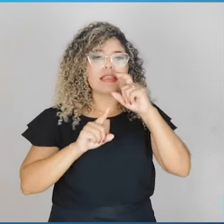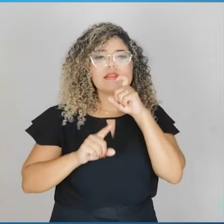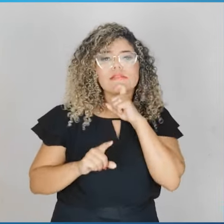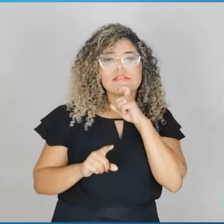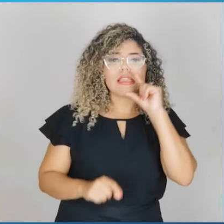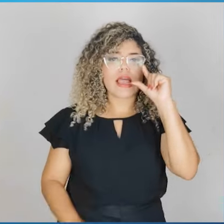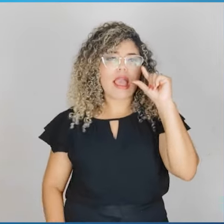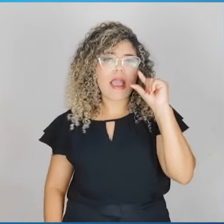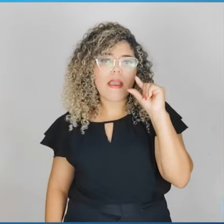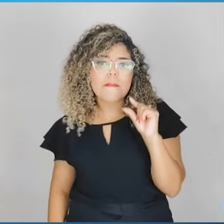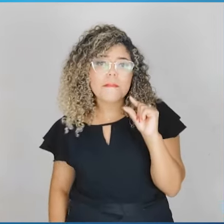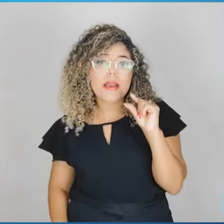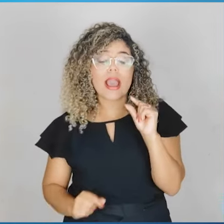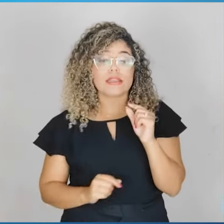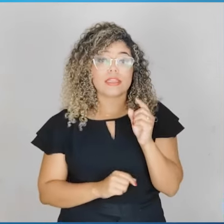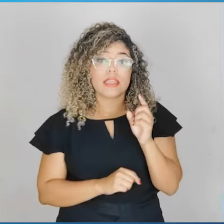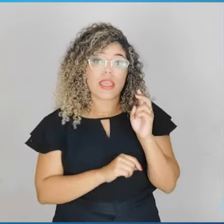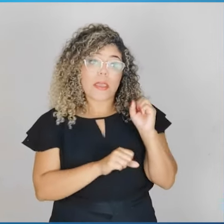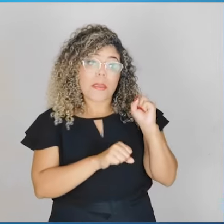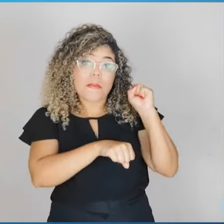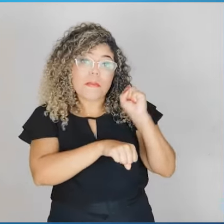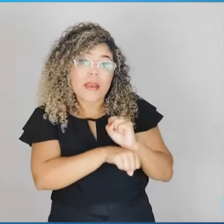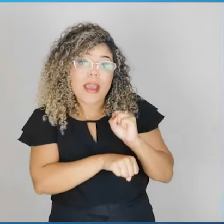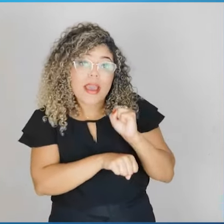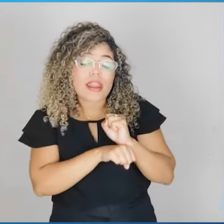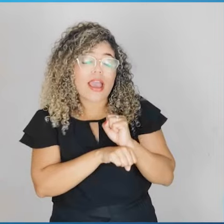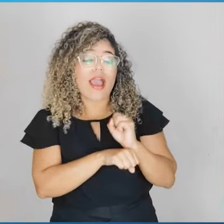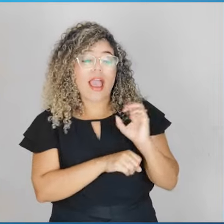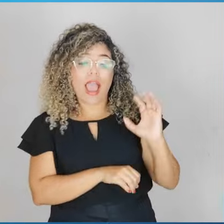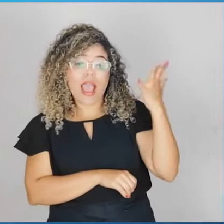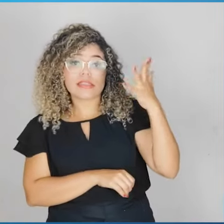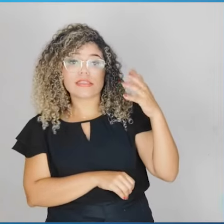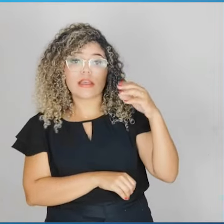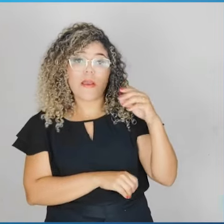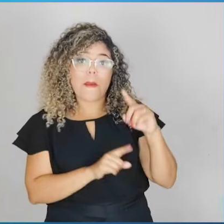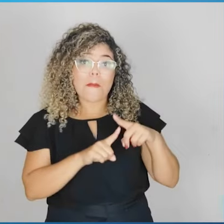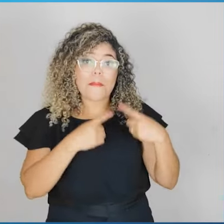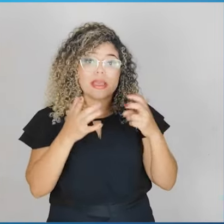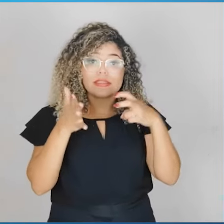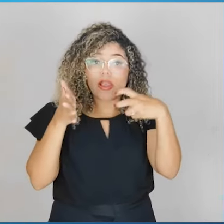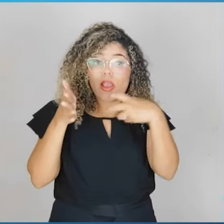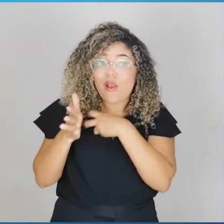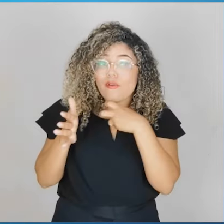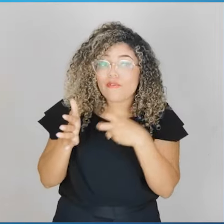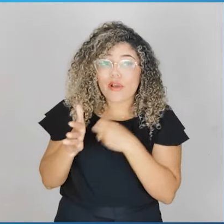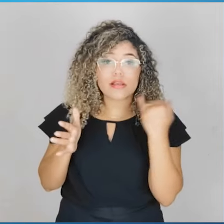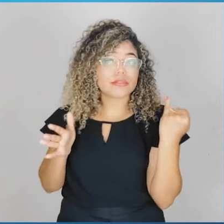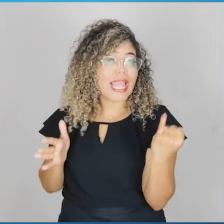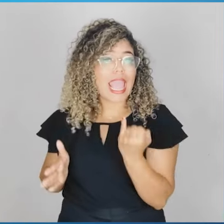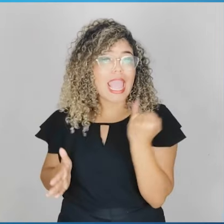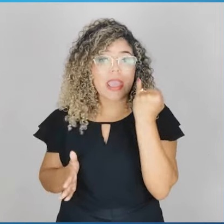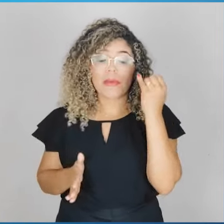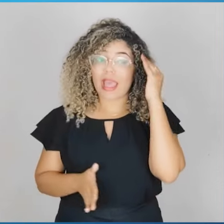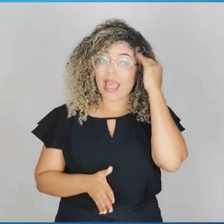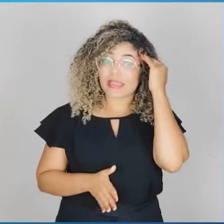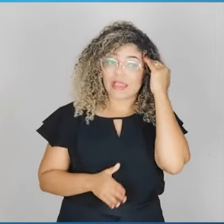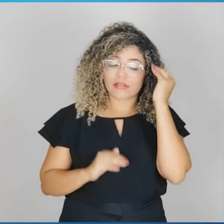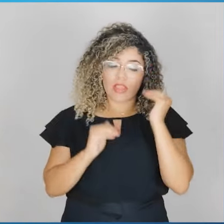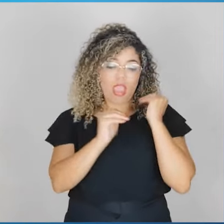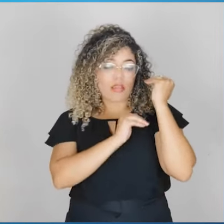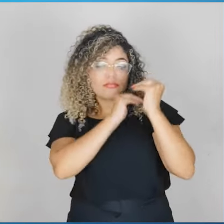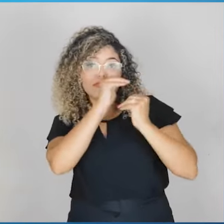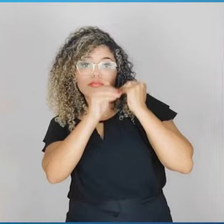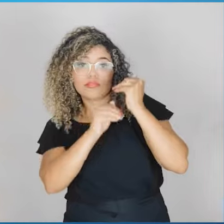para conservar e inibir a ação de alguns micro-organismos, mas o fóssil é um registro extremamente importante para compreender a evolução das